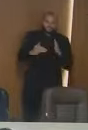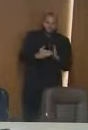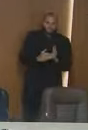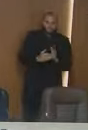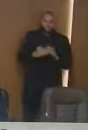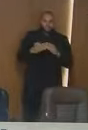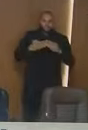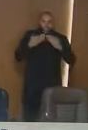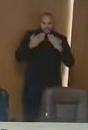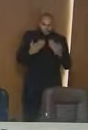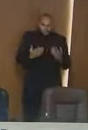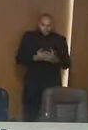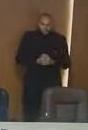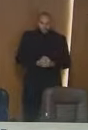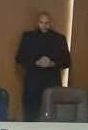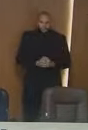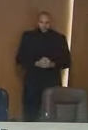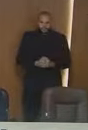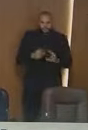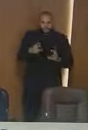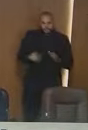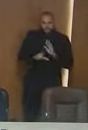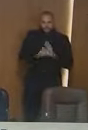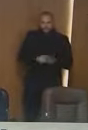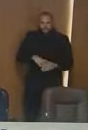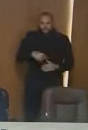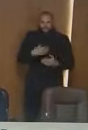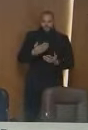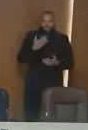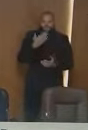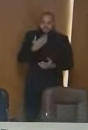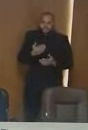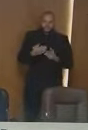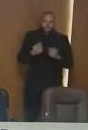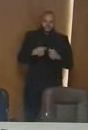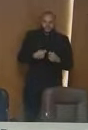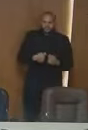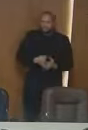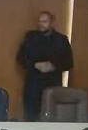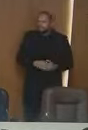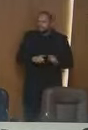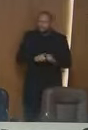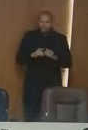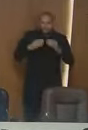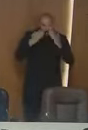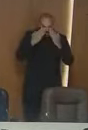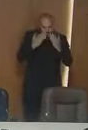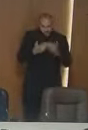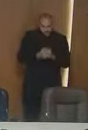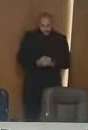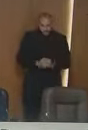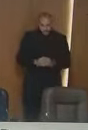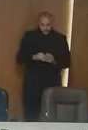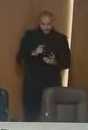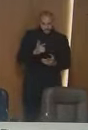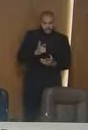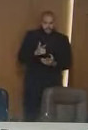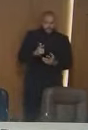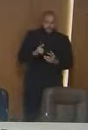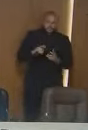resultados, de acordo com o que pede a legislação. Não, esses resultados daqui não falam especificamente de